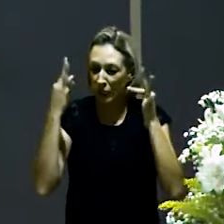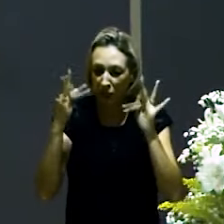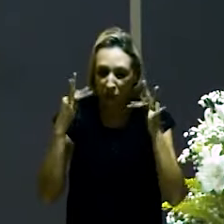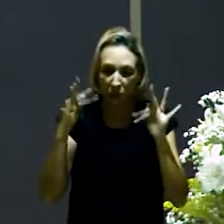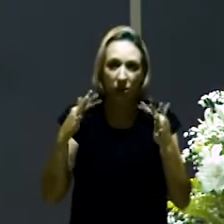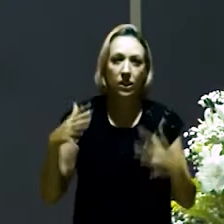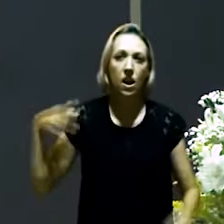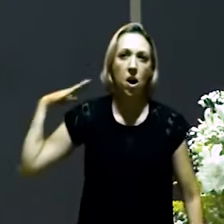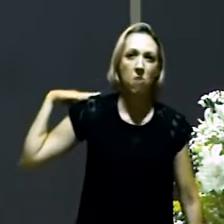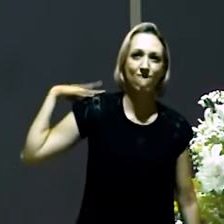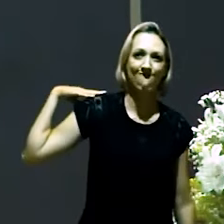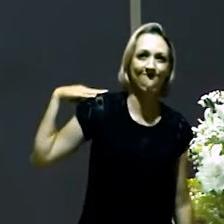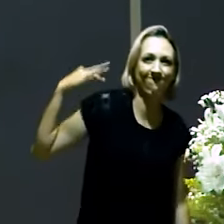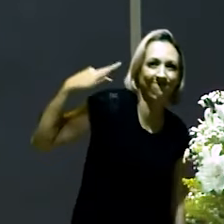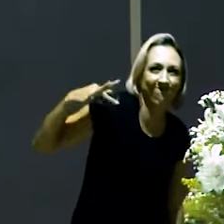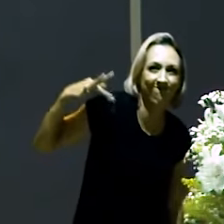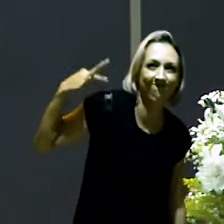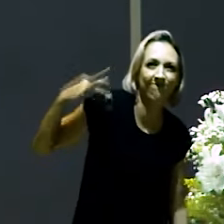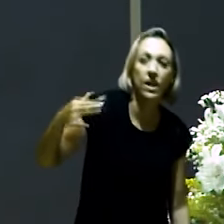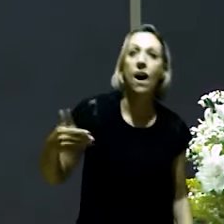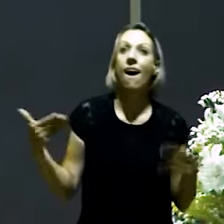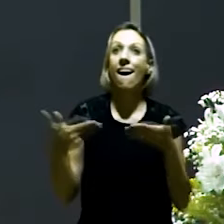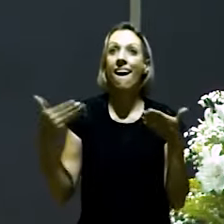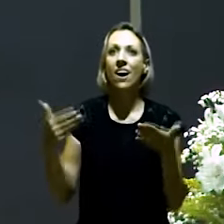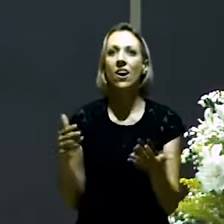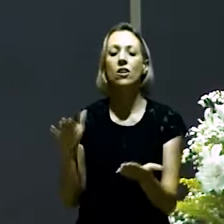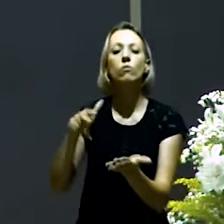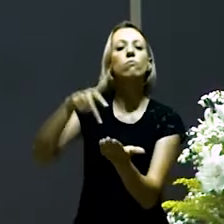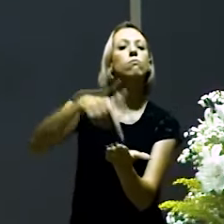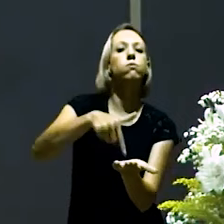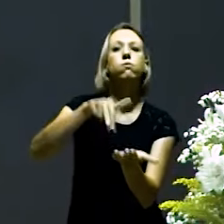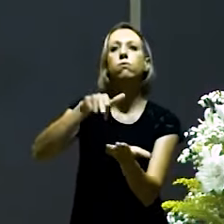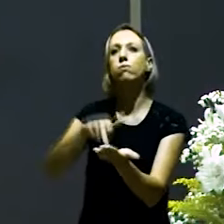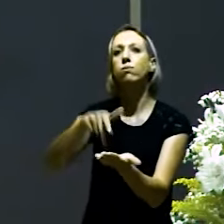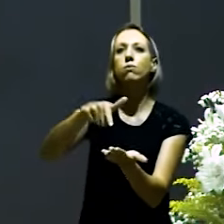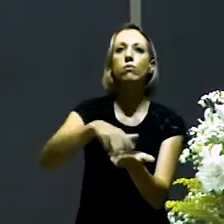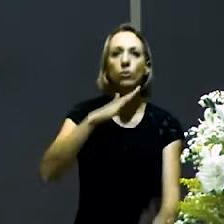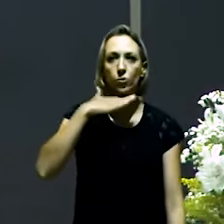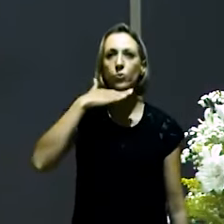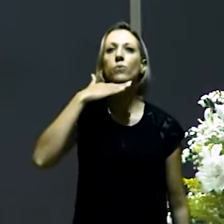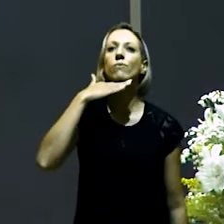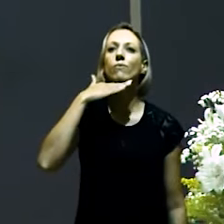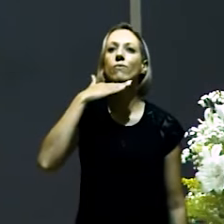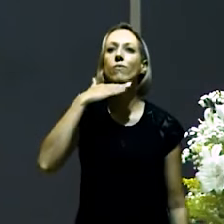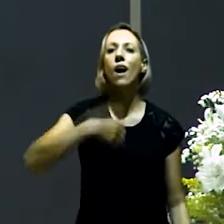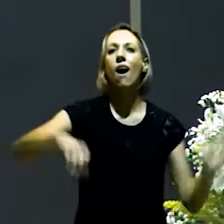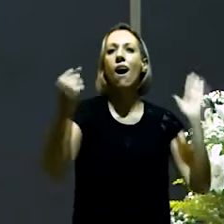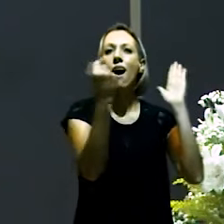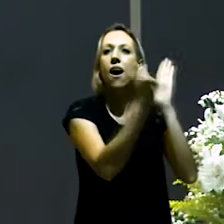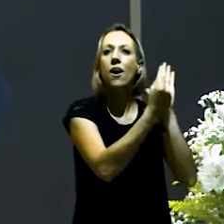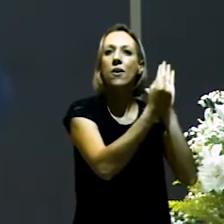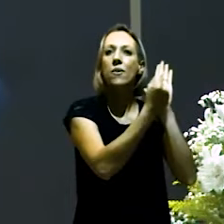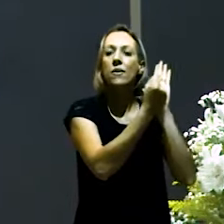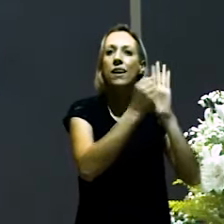costas machucadas, não. Agora Ele desfila em triunfo. Ele desfila em triunfo. E sabe qual é a marca do seu triunfo? Eu